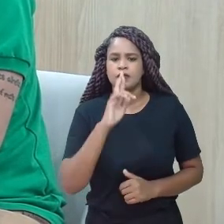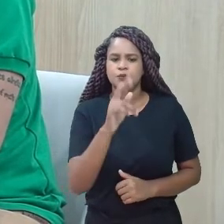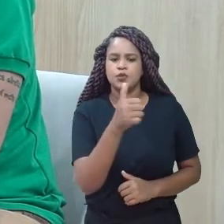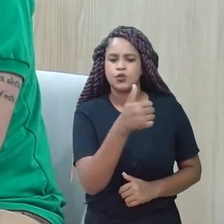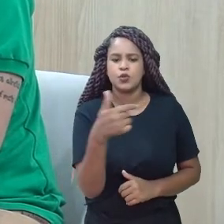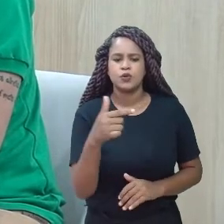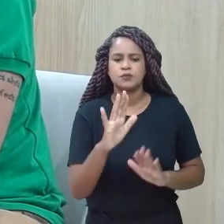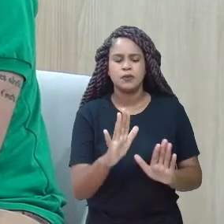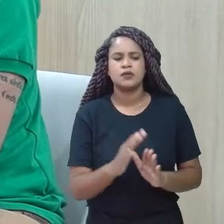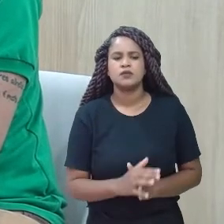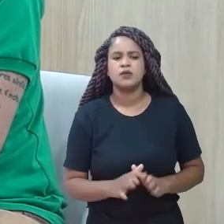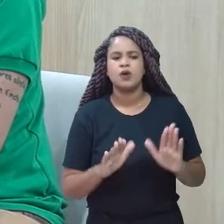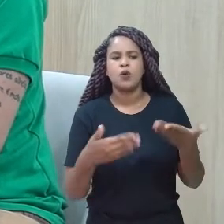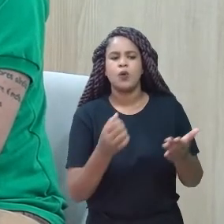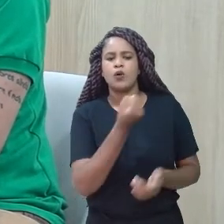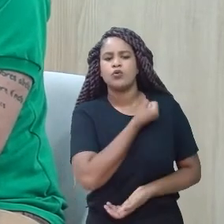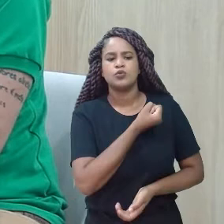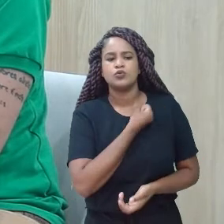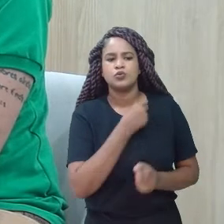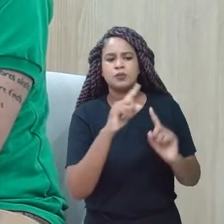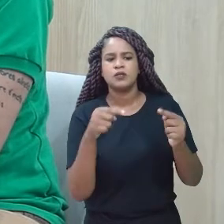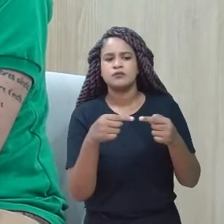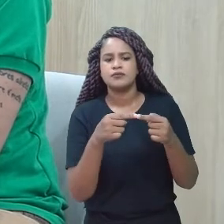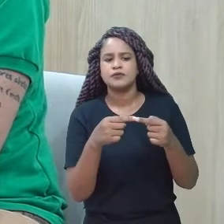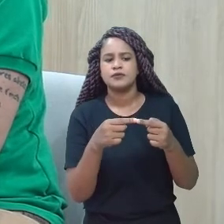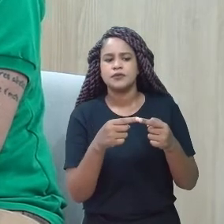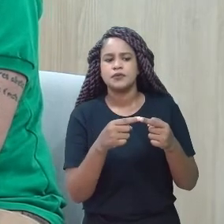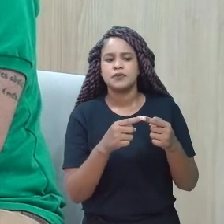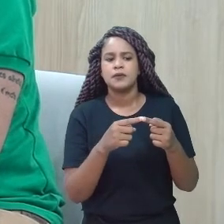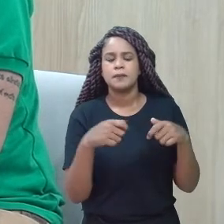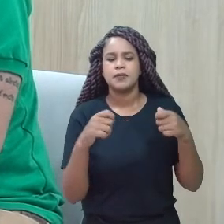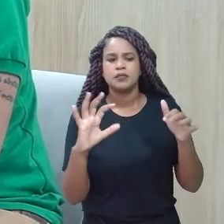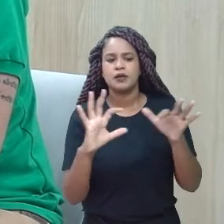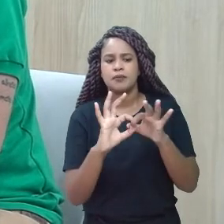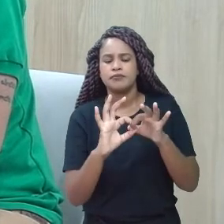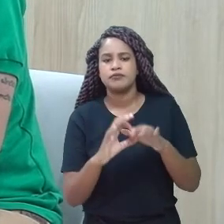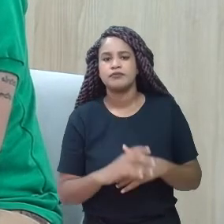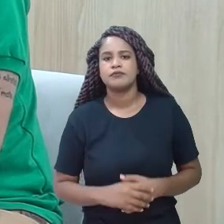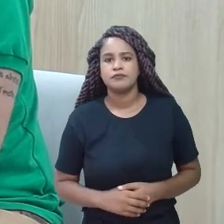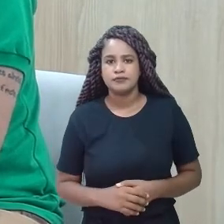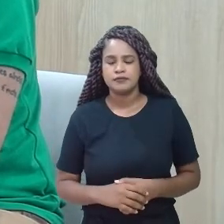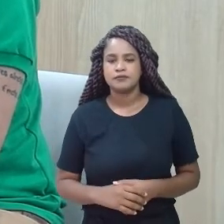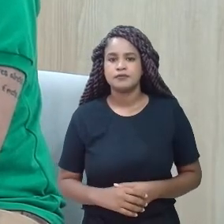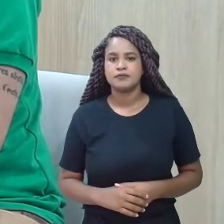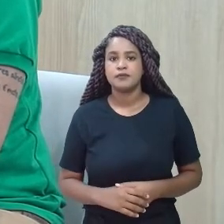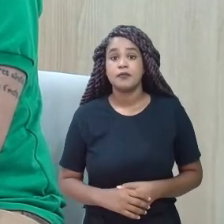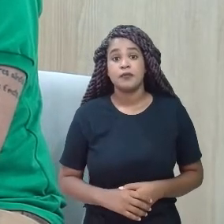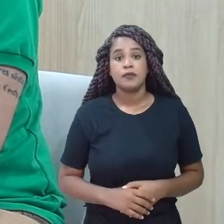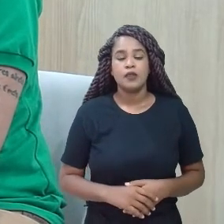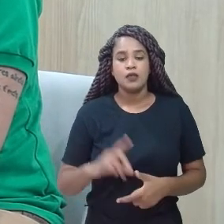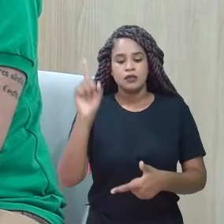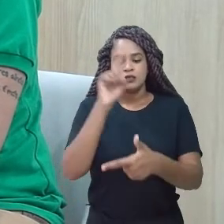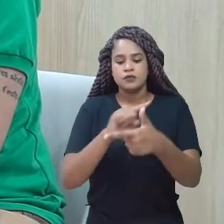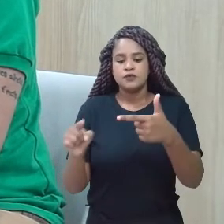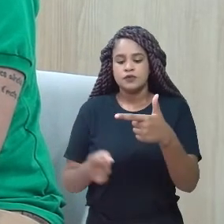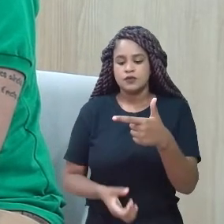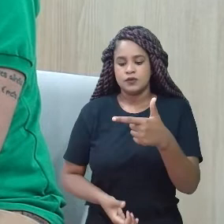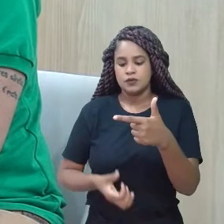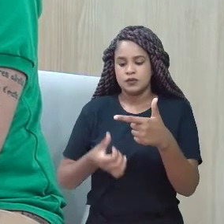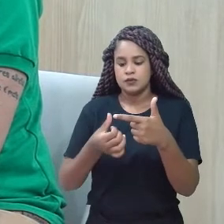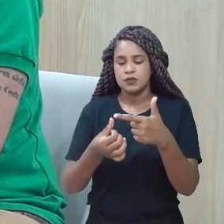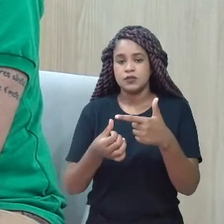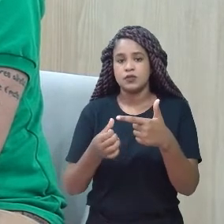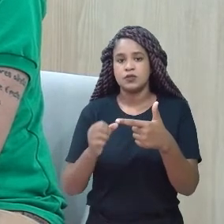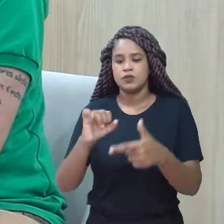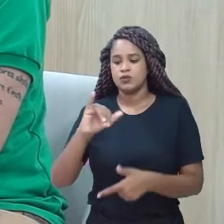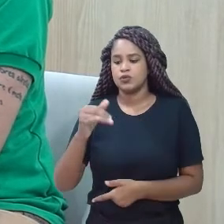qual foi a resposta de qual dessas 6 tu dissesse que foi a de 12, né? O divisor de 6, João